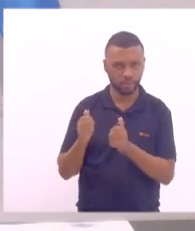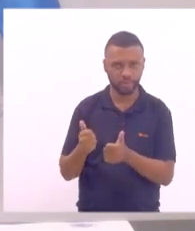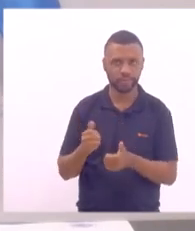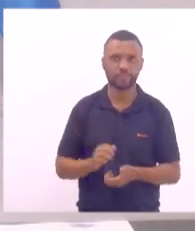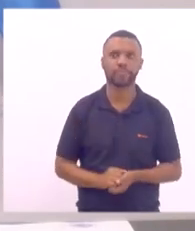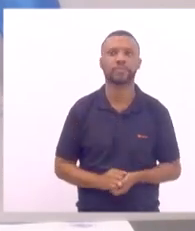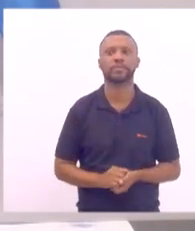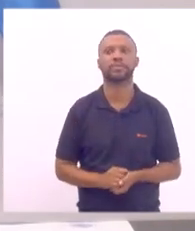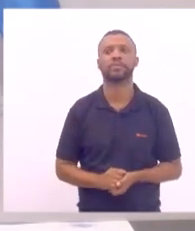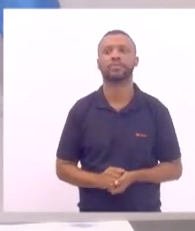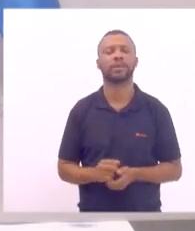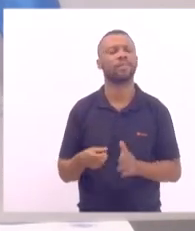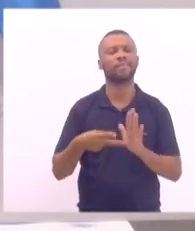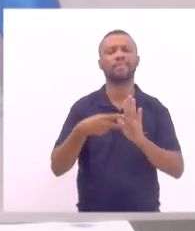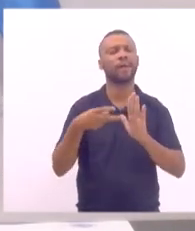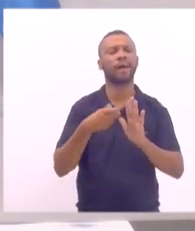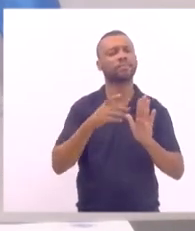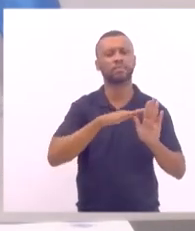Não, vamos derrubar.